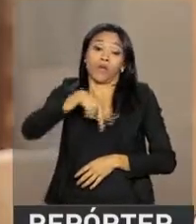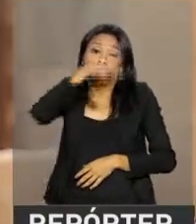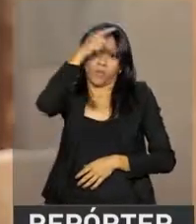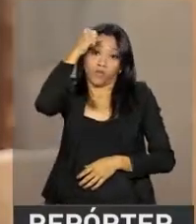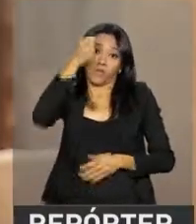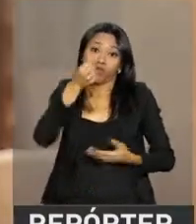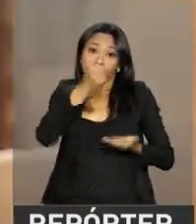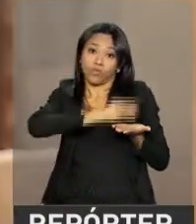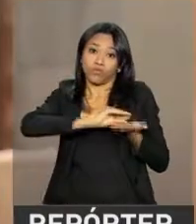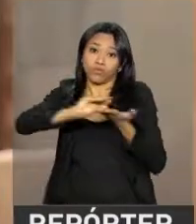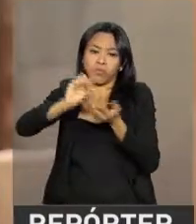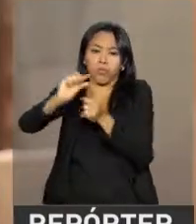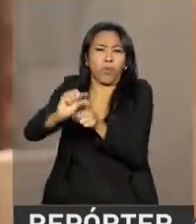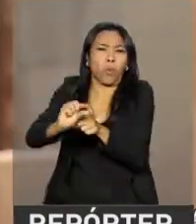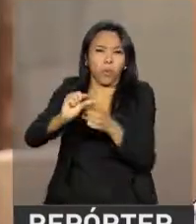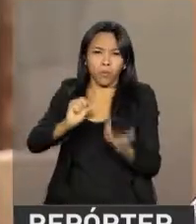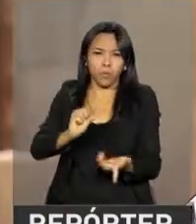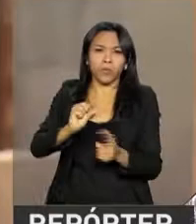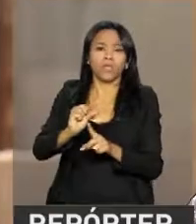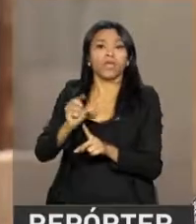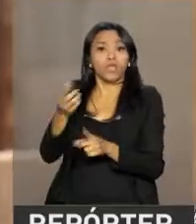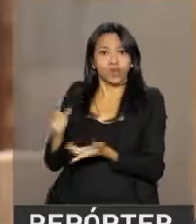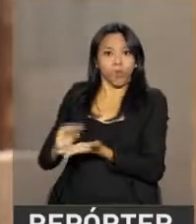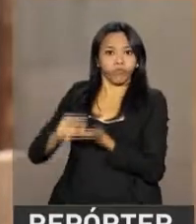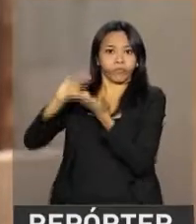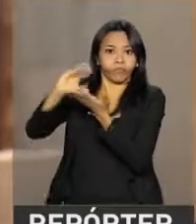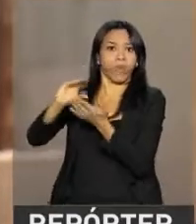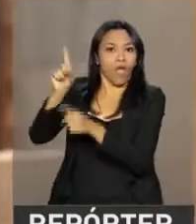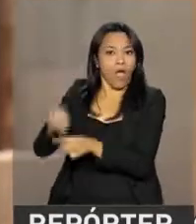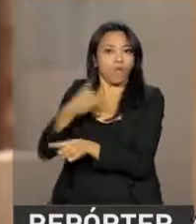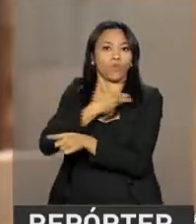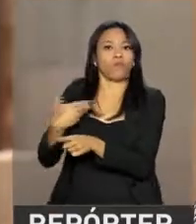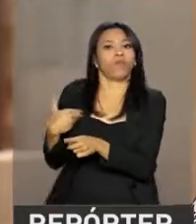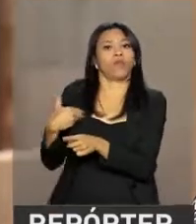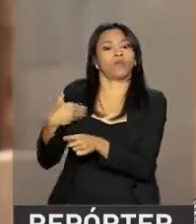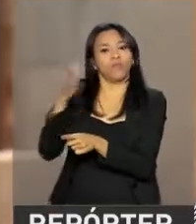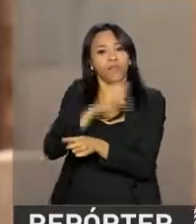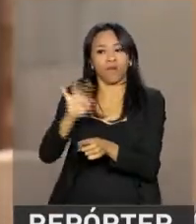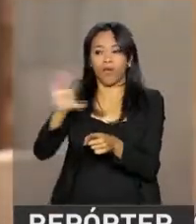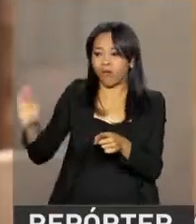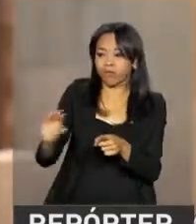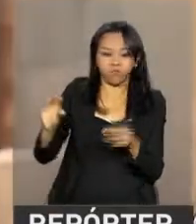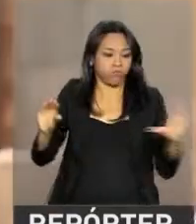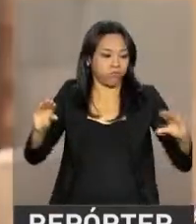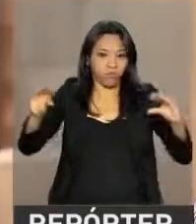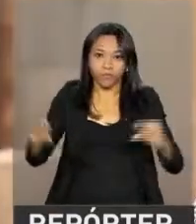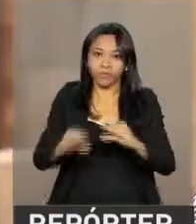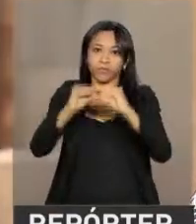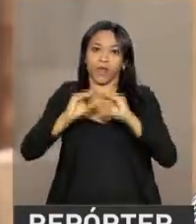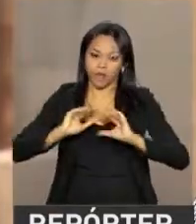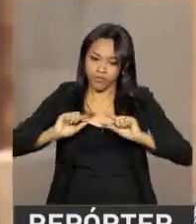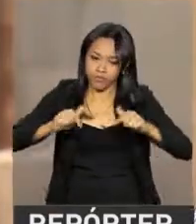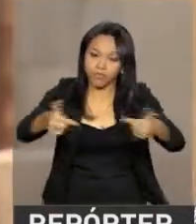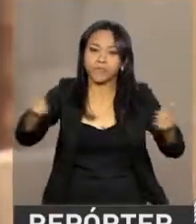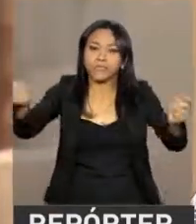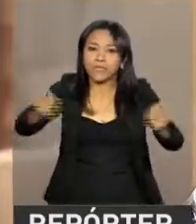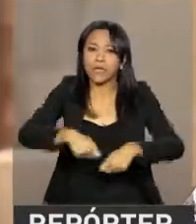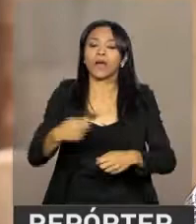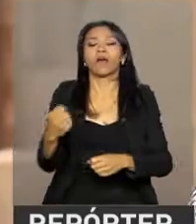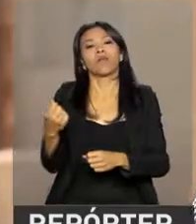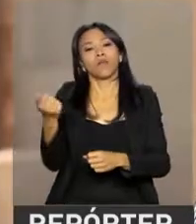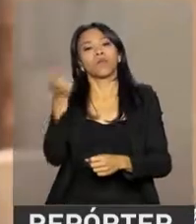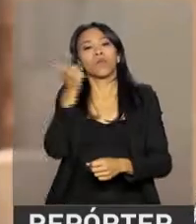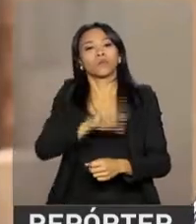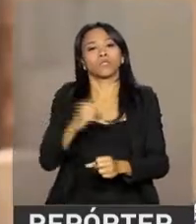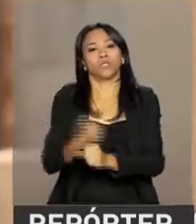esse recurso é todo custeado pelo governo federal sem o governo federal como eu falei no início a gente não teria condições de estar executando